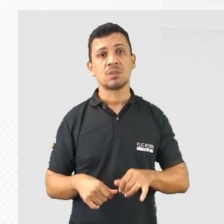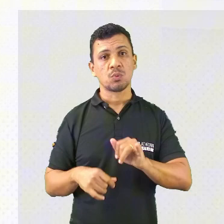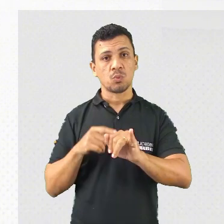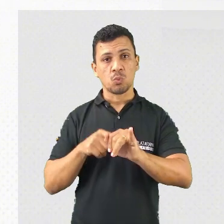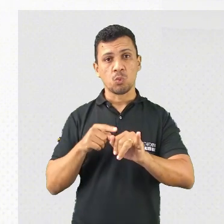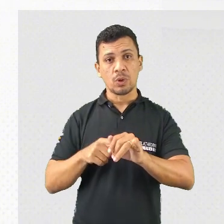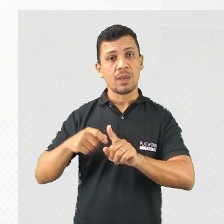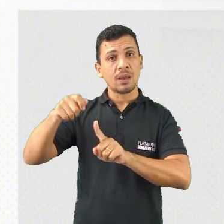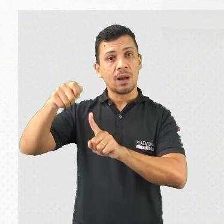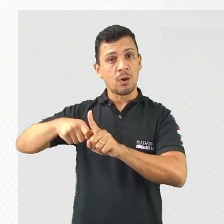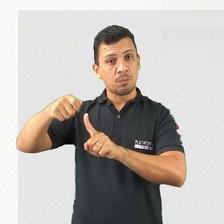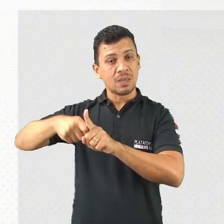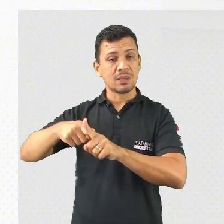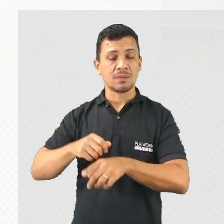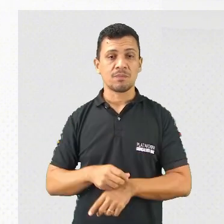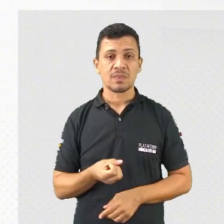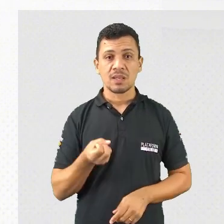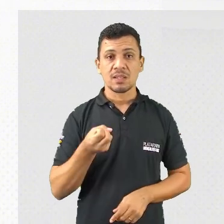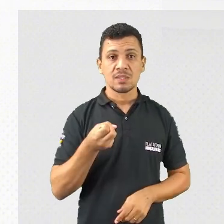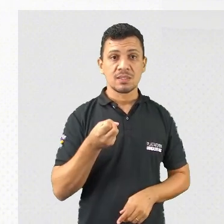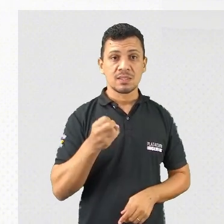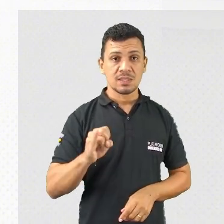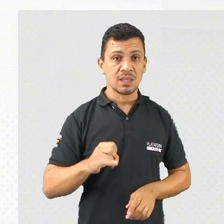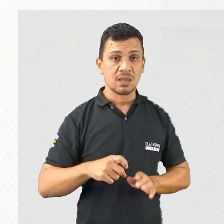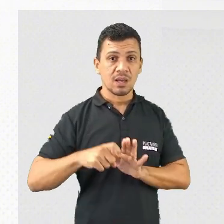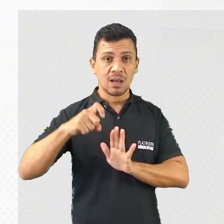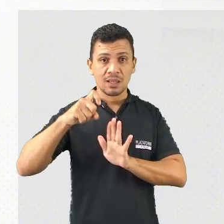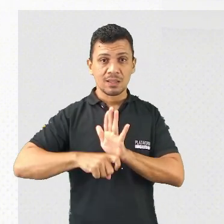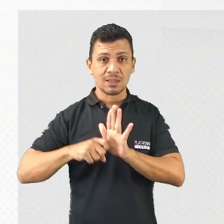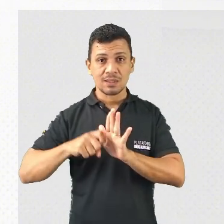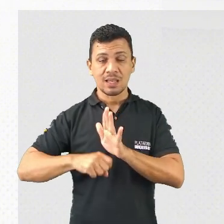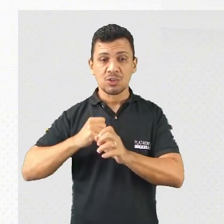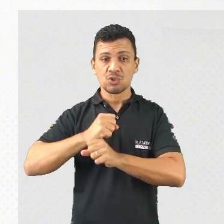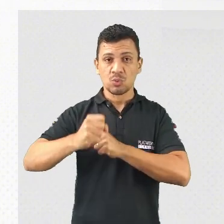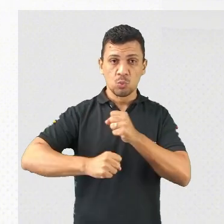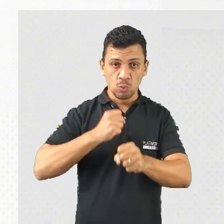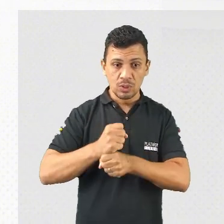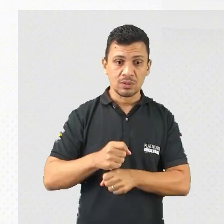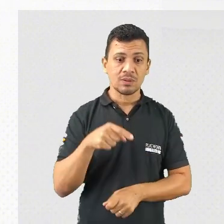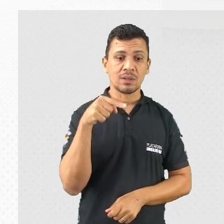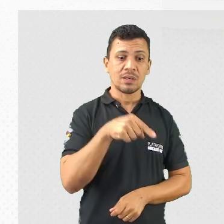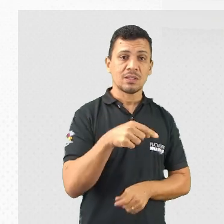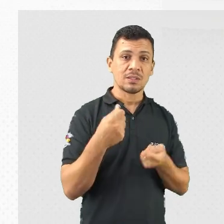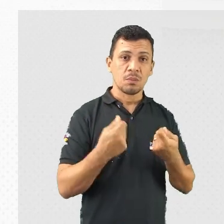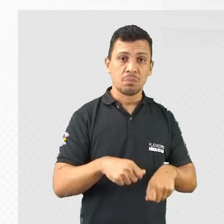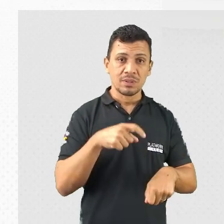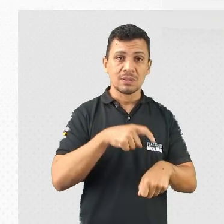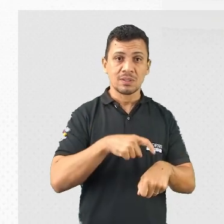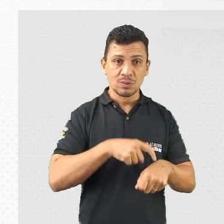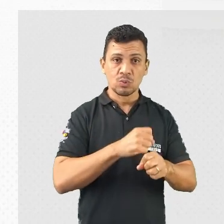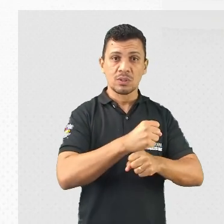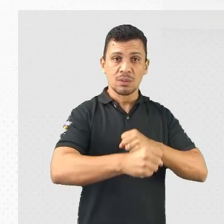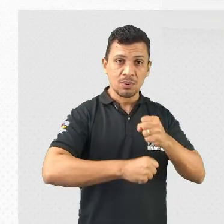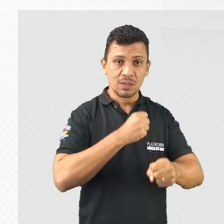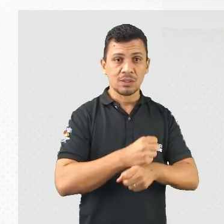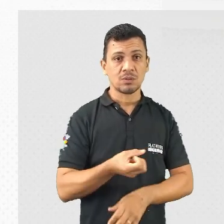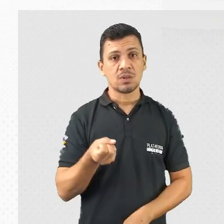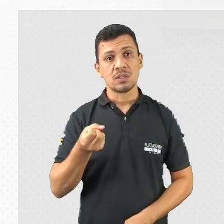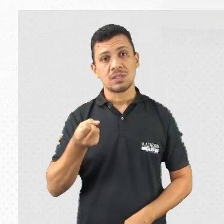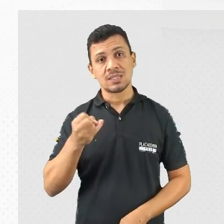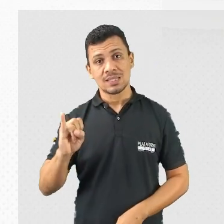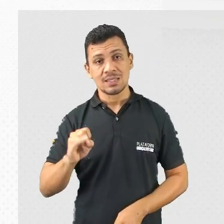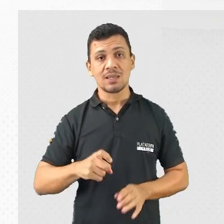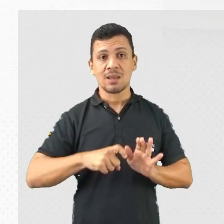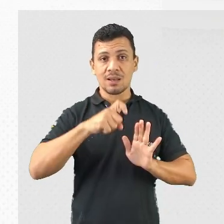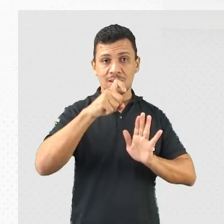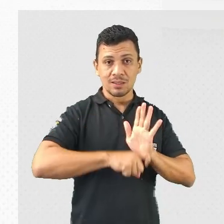está ao ano, o meu tempo tem que estar em ano. Se minha taxa é aplicada ao dia, o meu tempo tem que estar em dias. Então, quando você